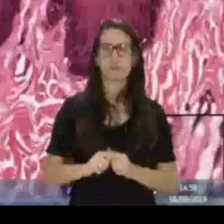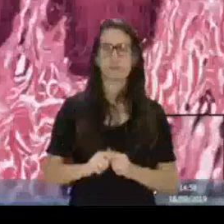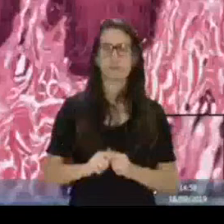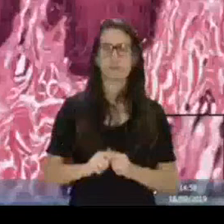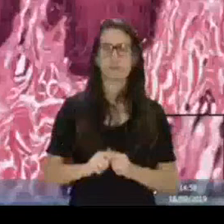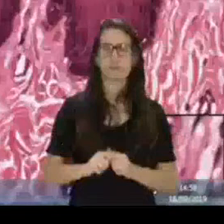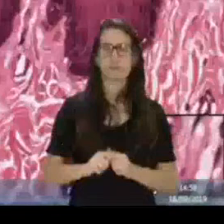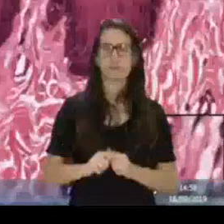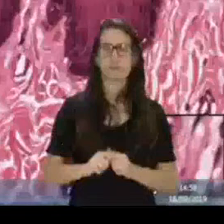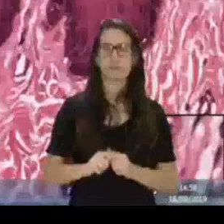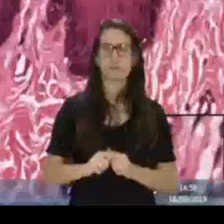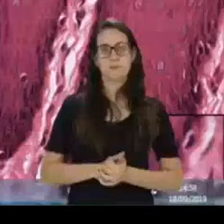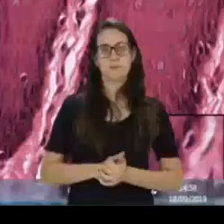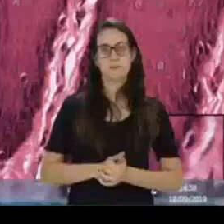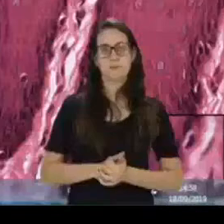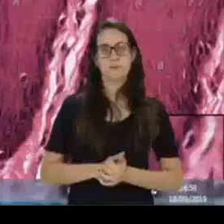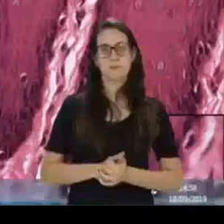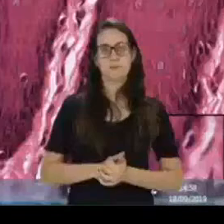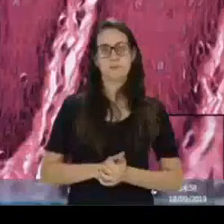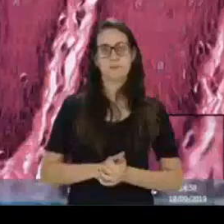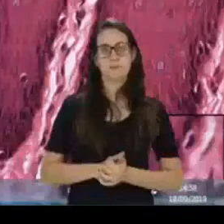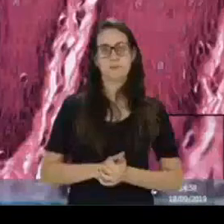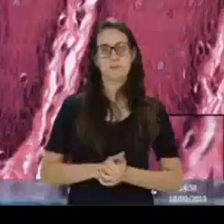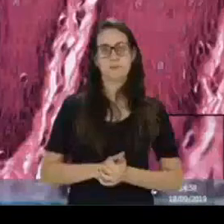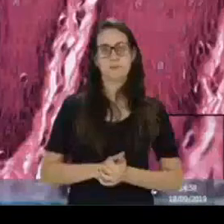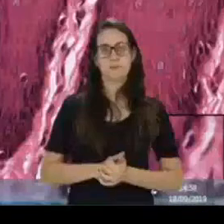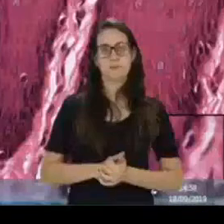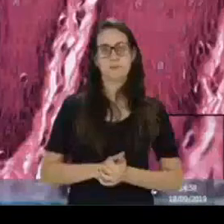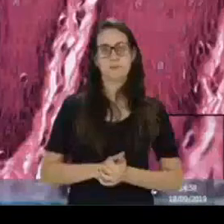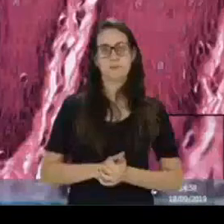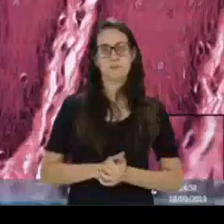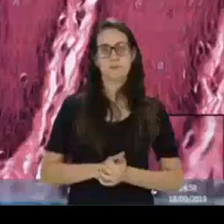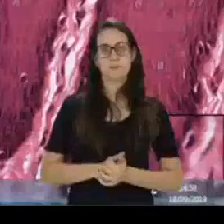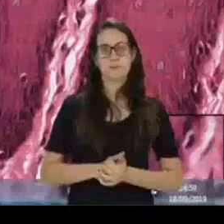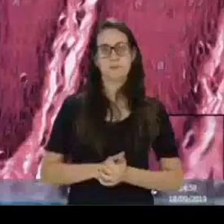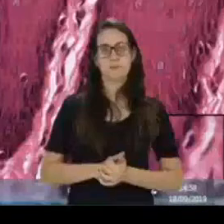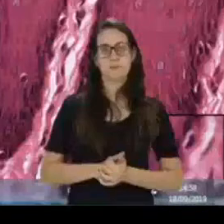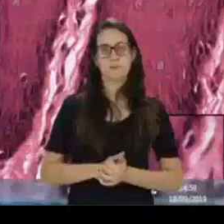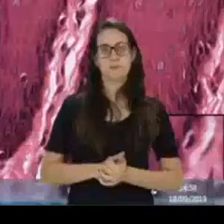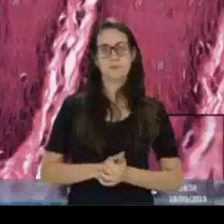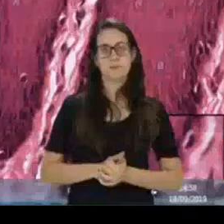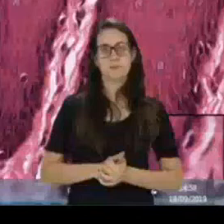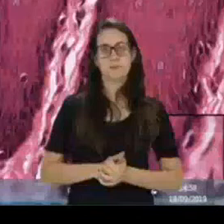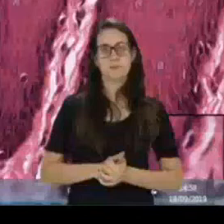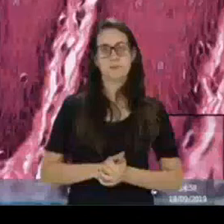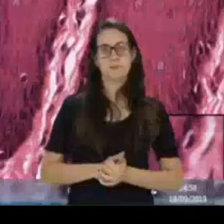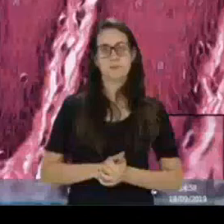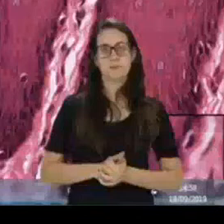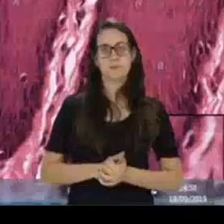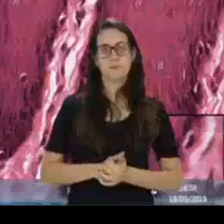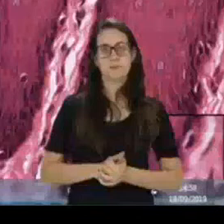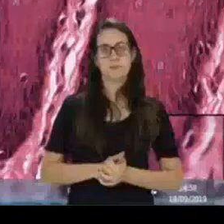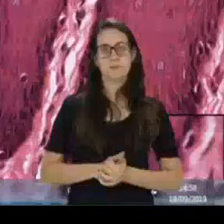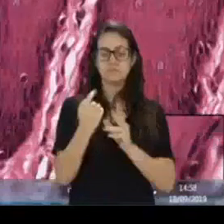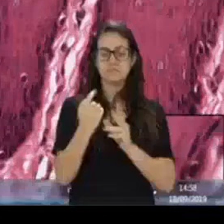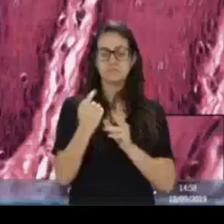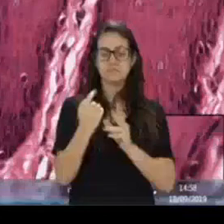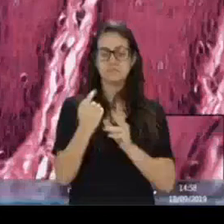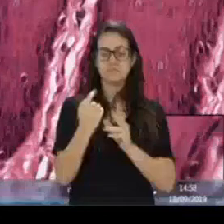nesse corte nós vamos observar os tamanhos. Então nós já conseguimos observar que as células elas são maiores em relação às